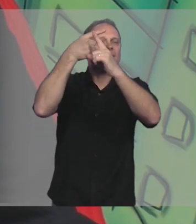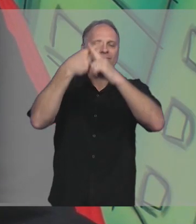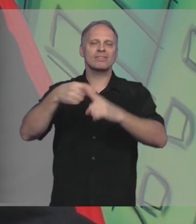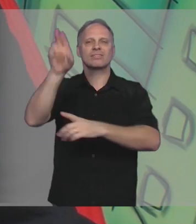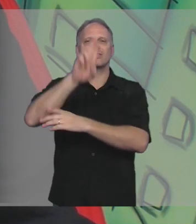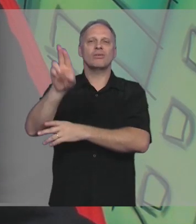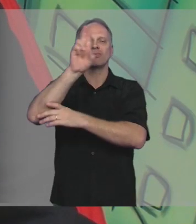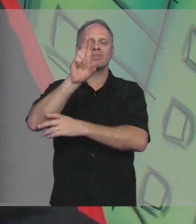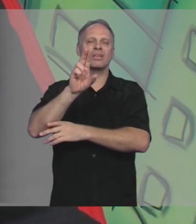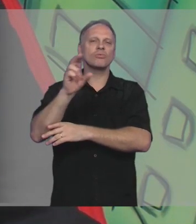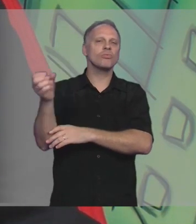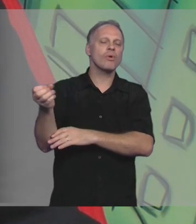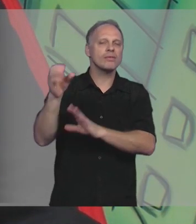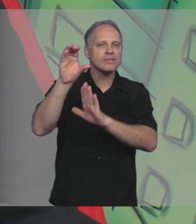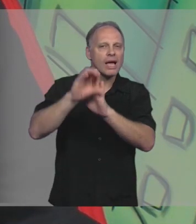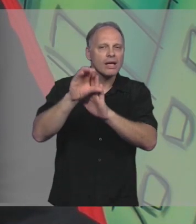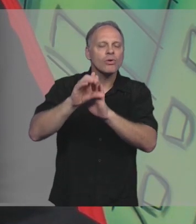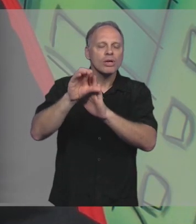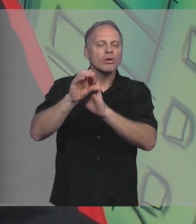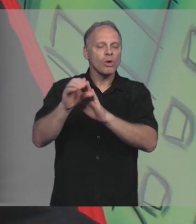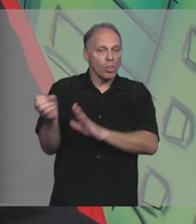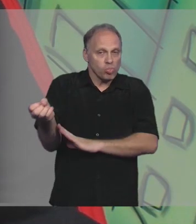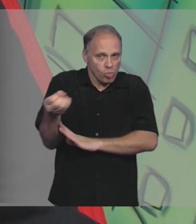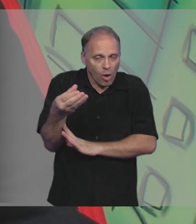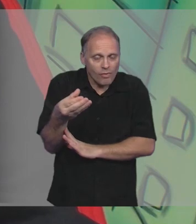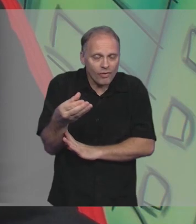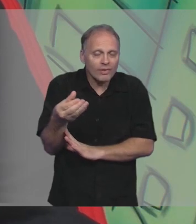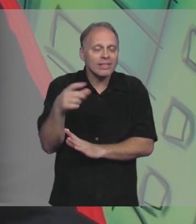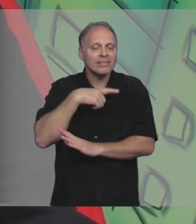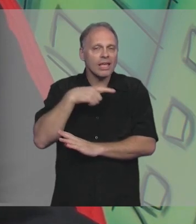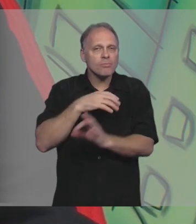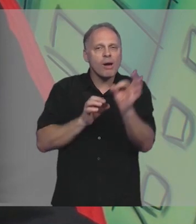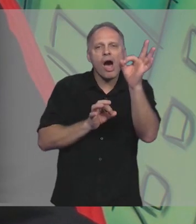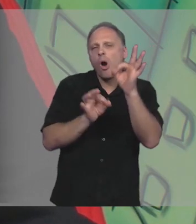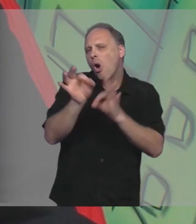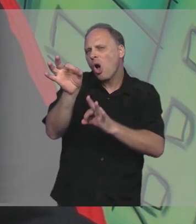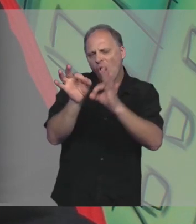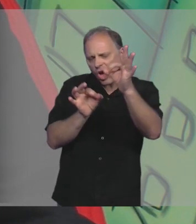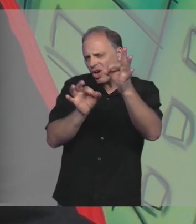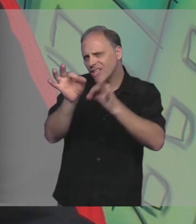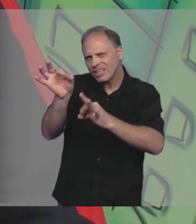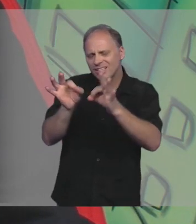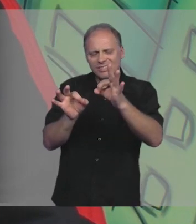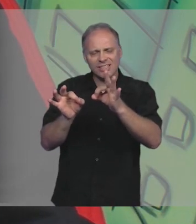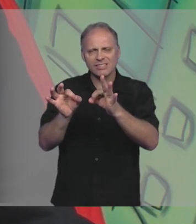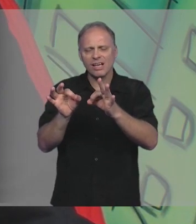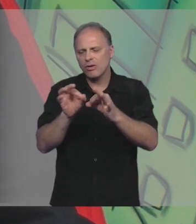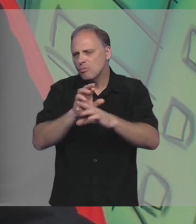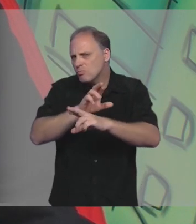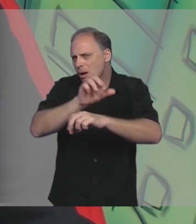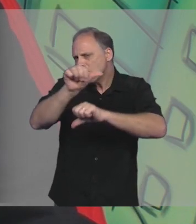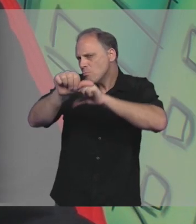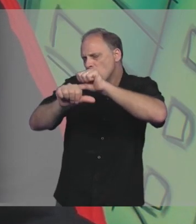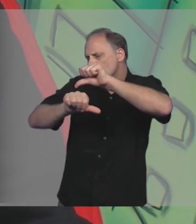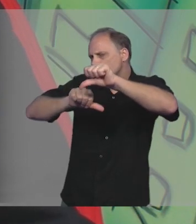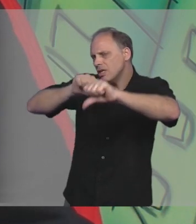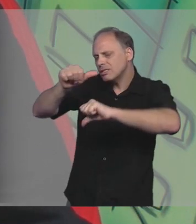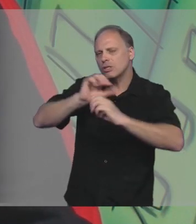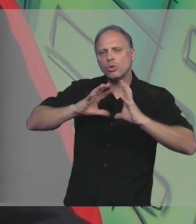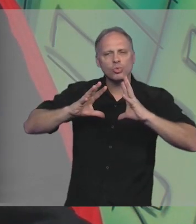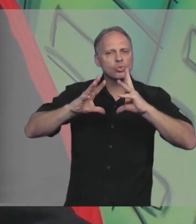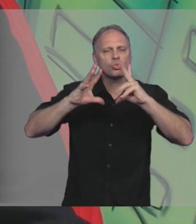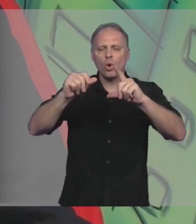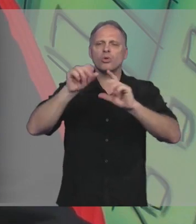comum curricular, e ela traz toda uma reorganização, um redimensionamento de todos